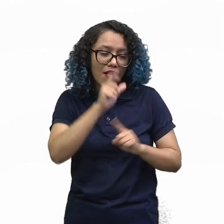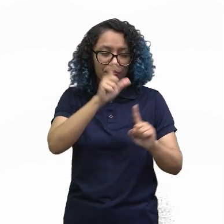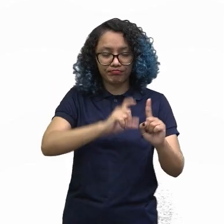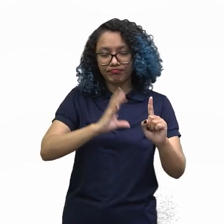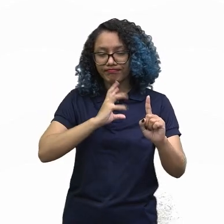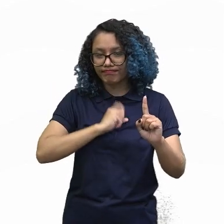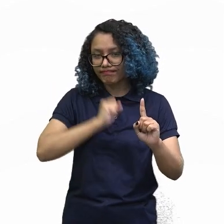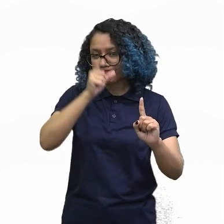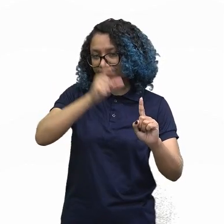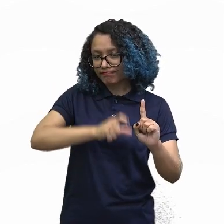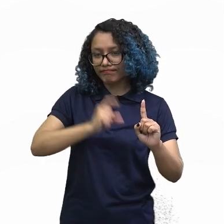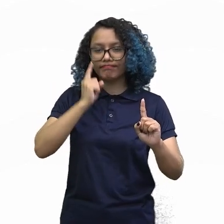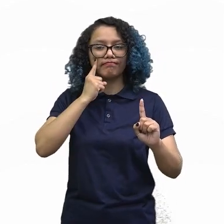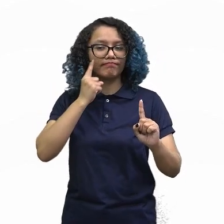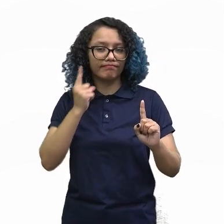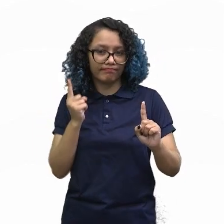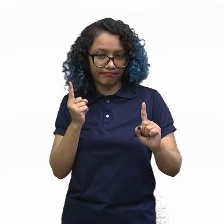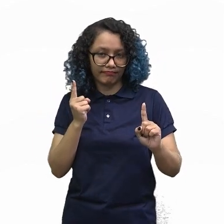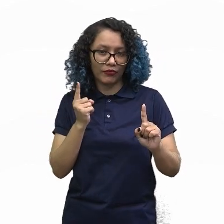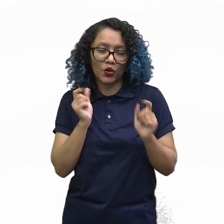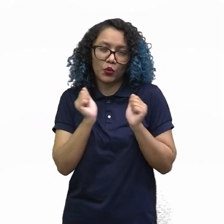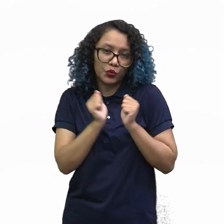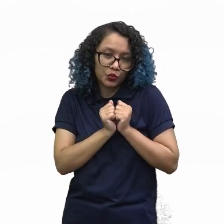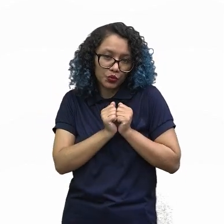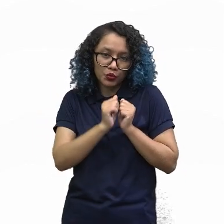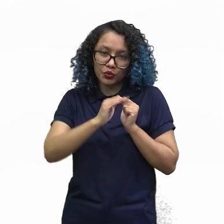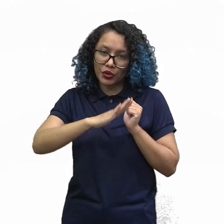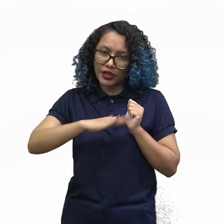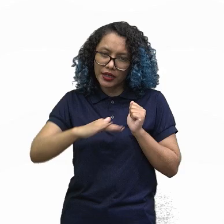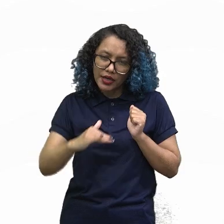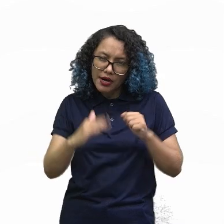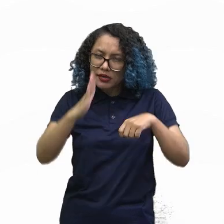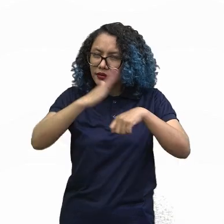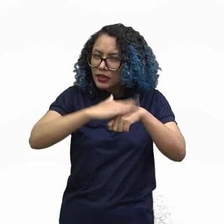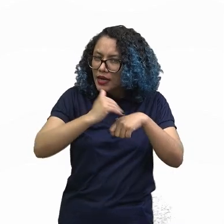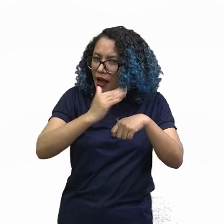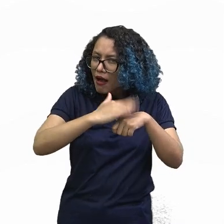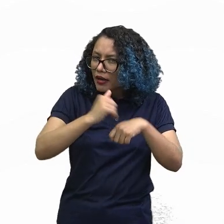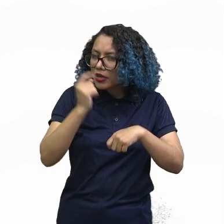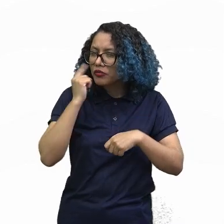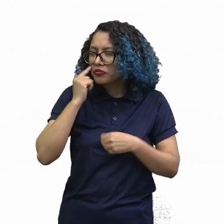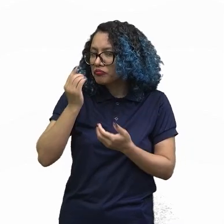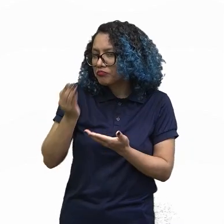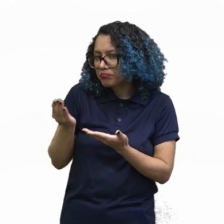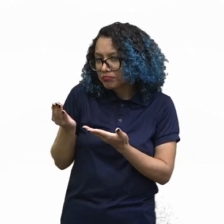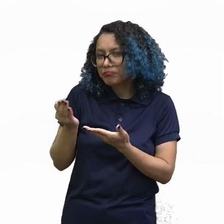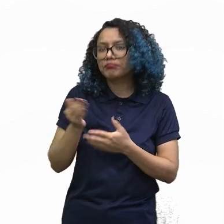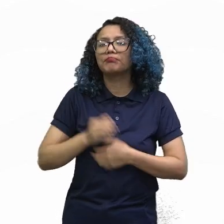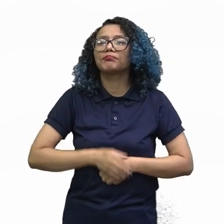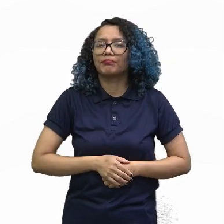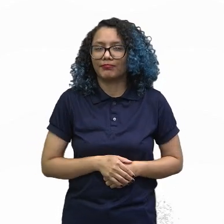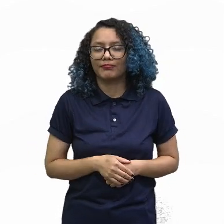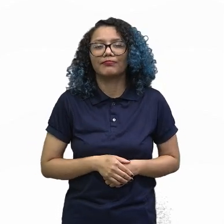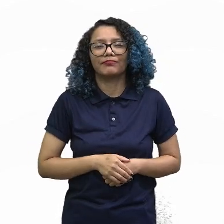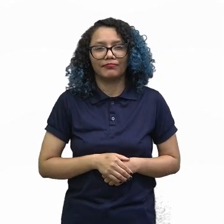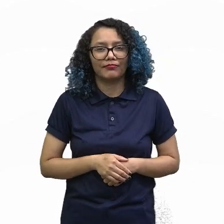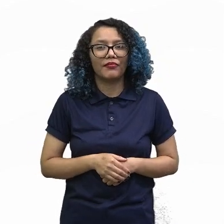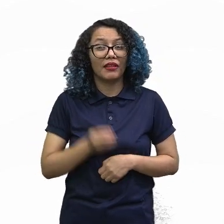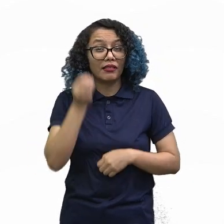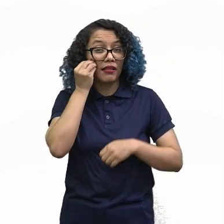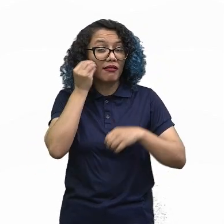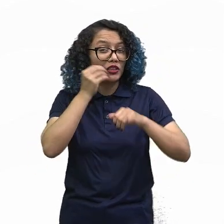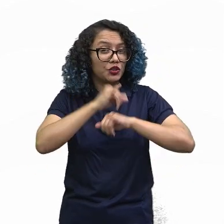né, aqui, né, fazendo um gesto carinhoso como uma criança, né. Você percebe também dentro